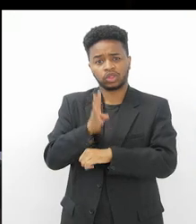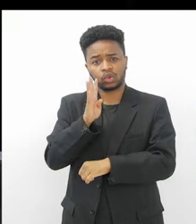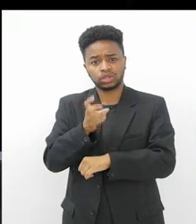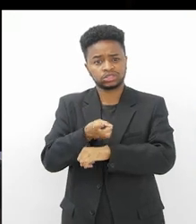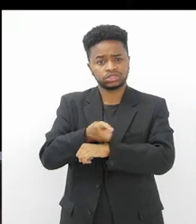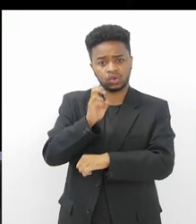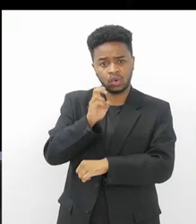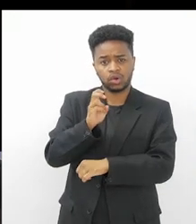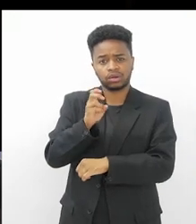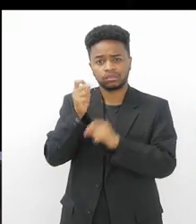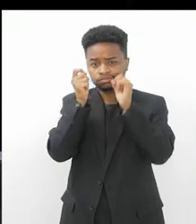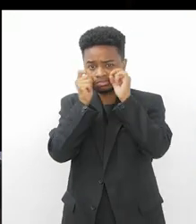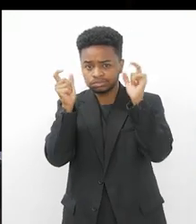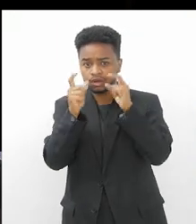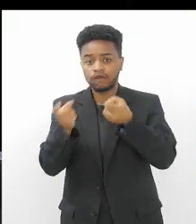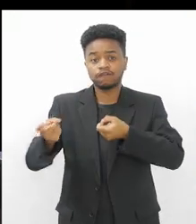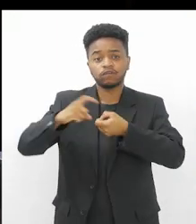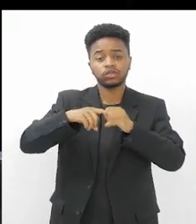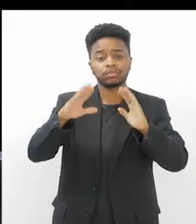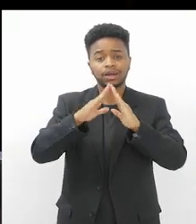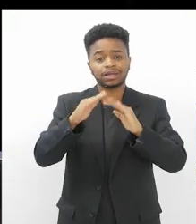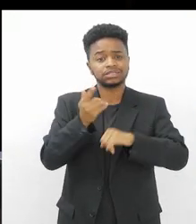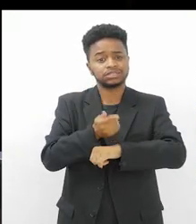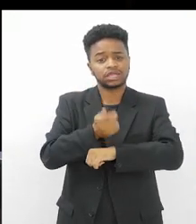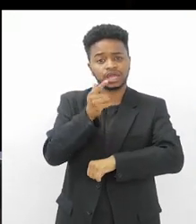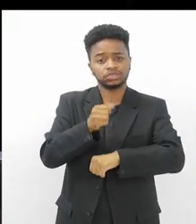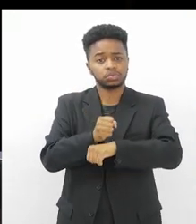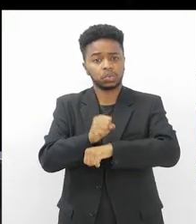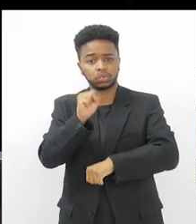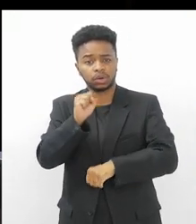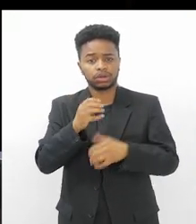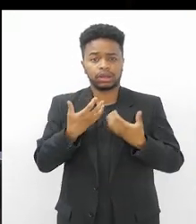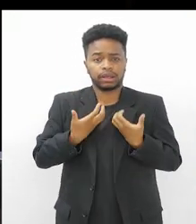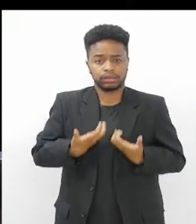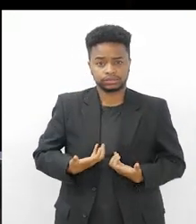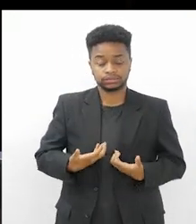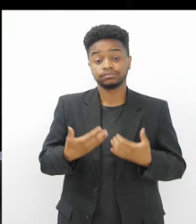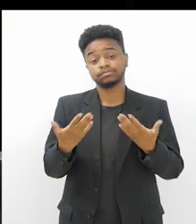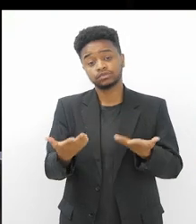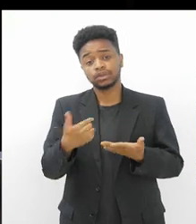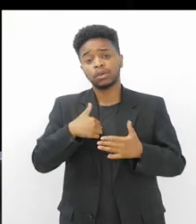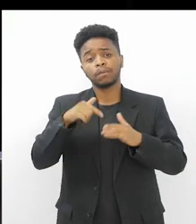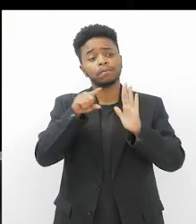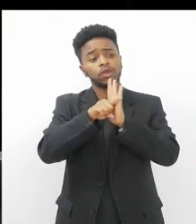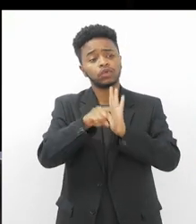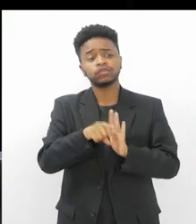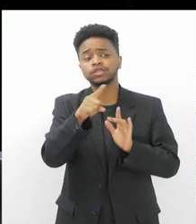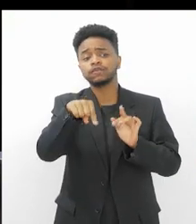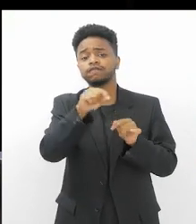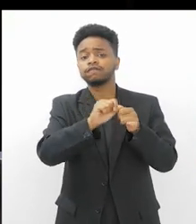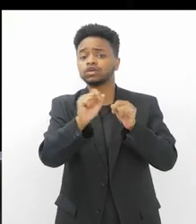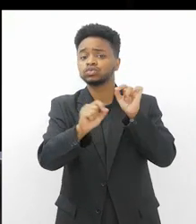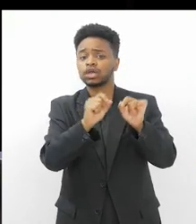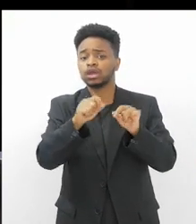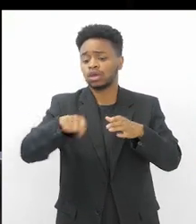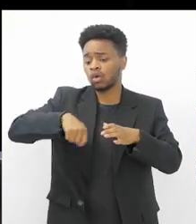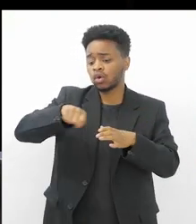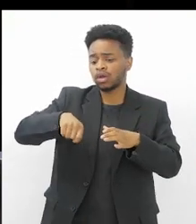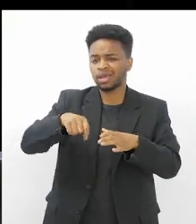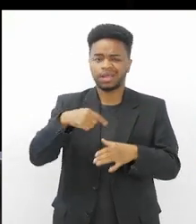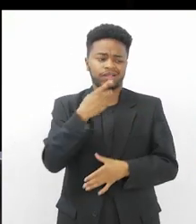4, 5 horas da manhã, e voltam 7, 8 horas da noite, muito cansadas. Então, eu pergunto, o que você